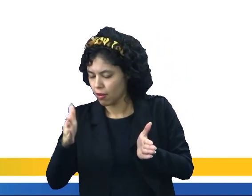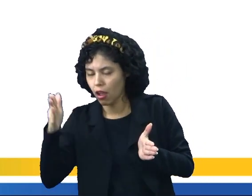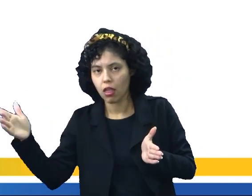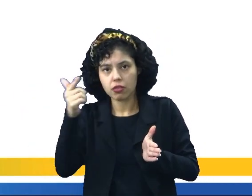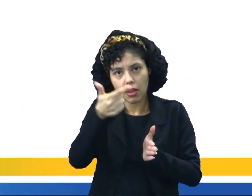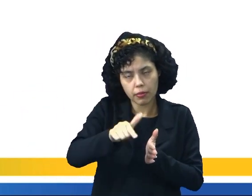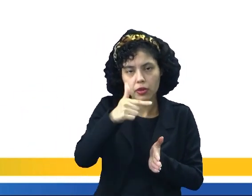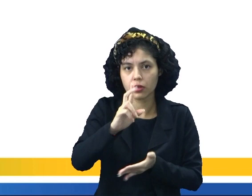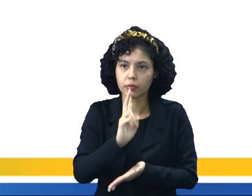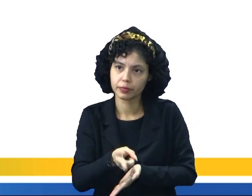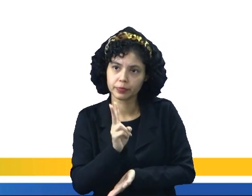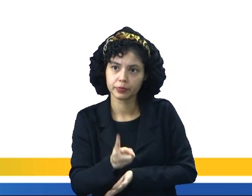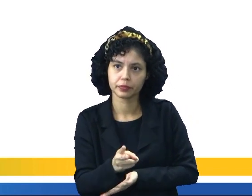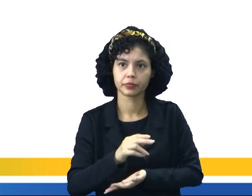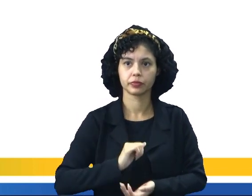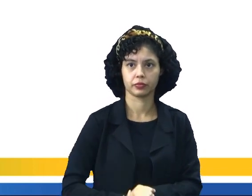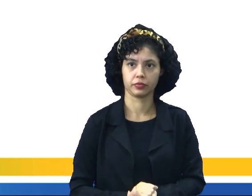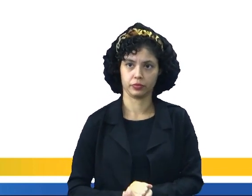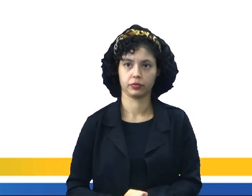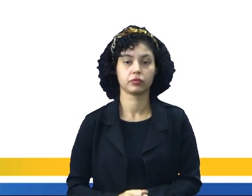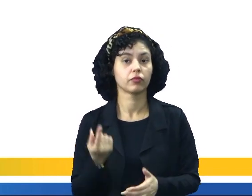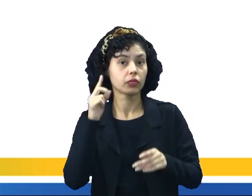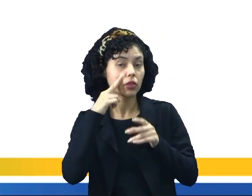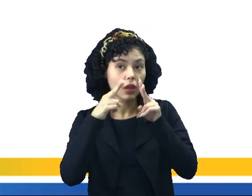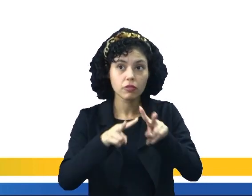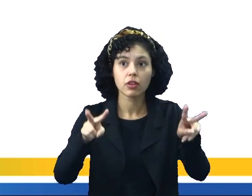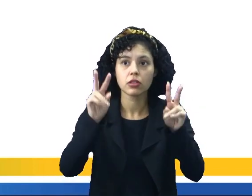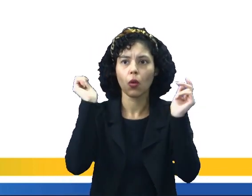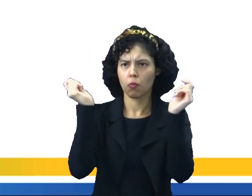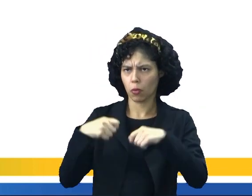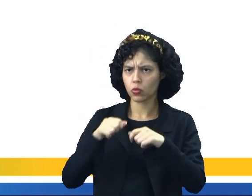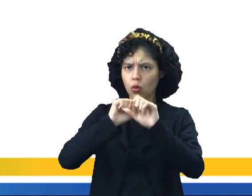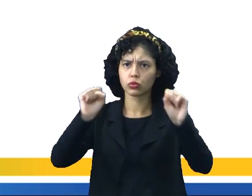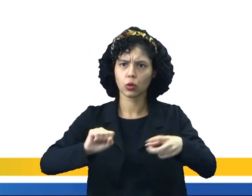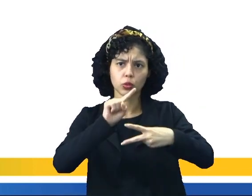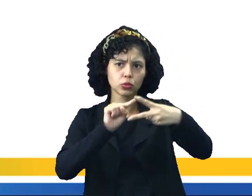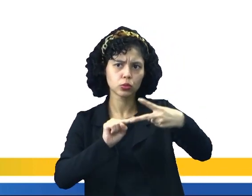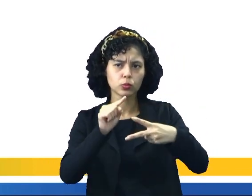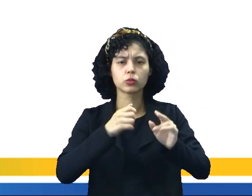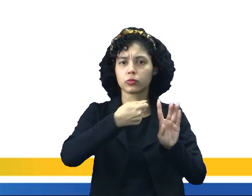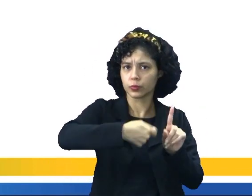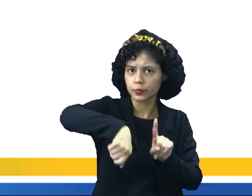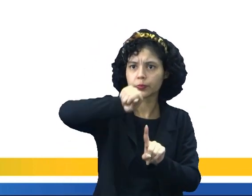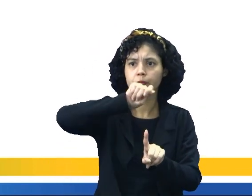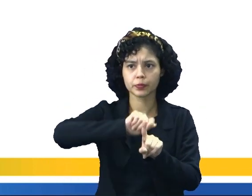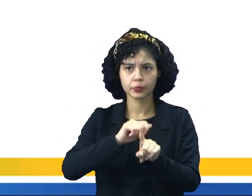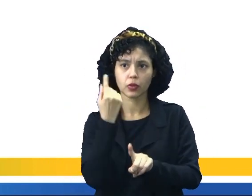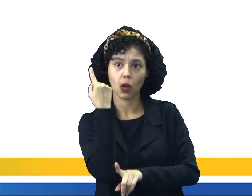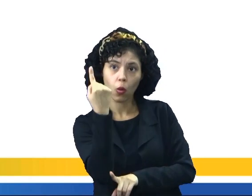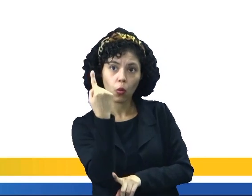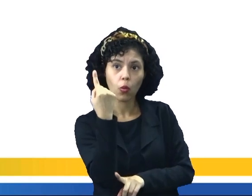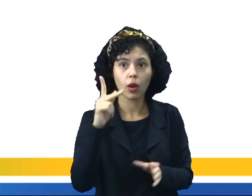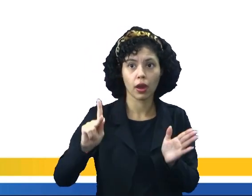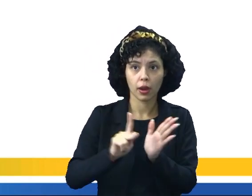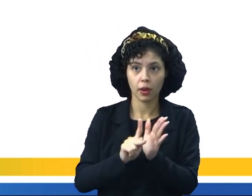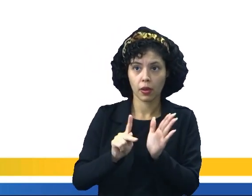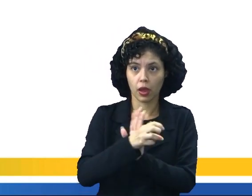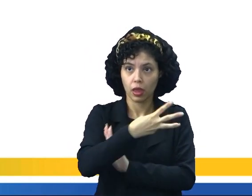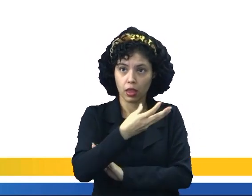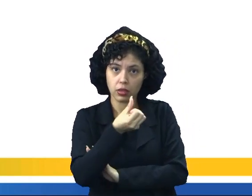se repetir para sempre. Dentro dessa visão, possuía um sistema duplo de calendário, em que um era composto